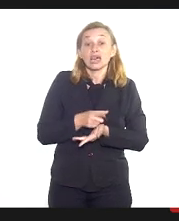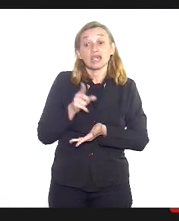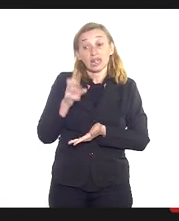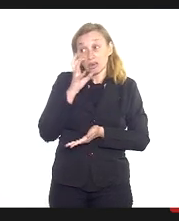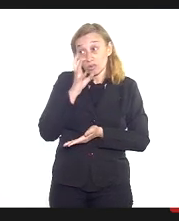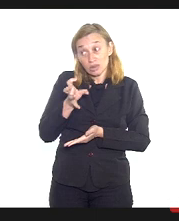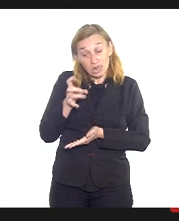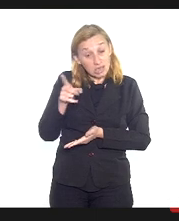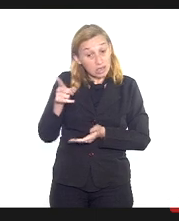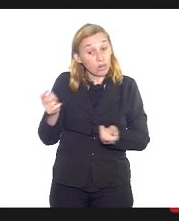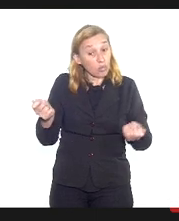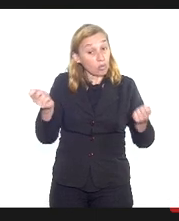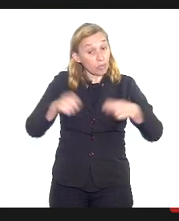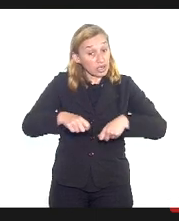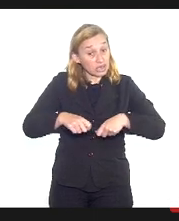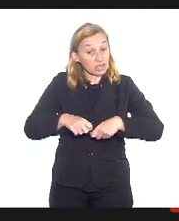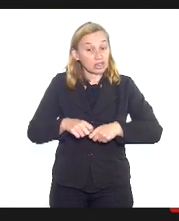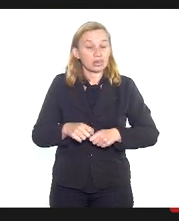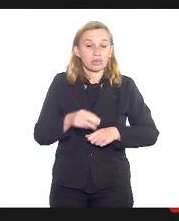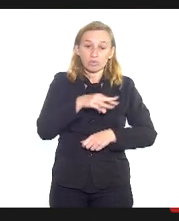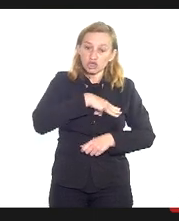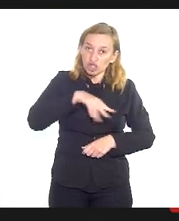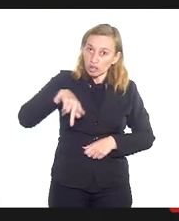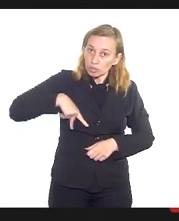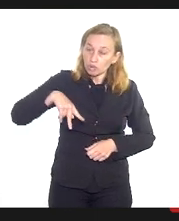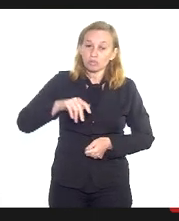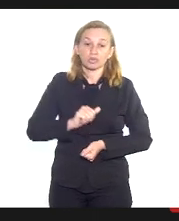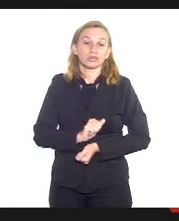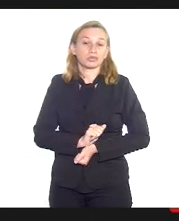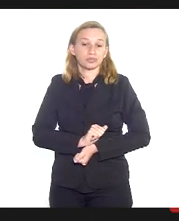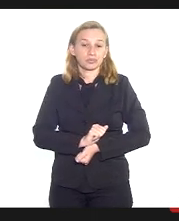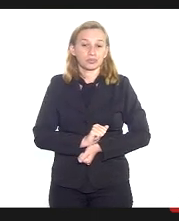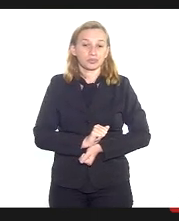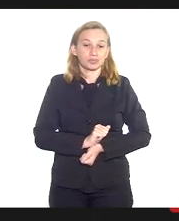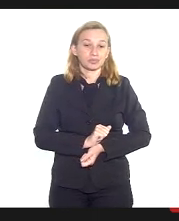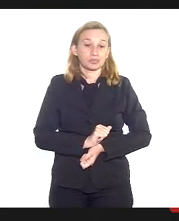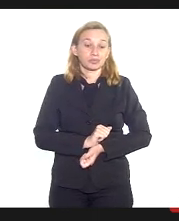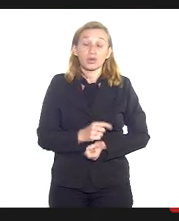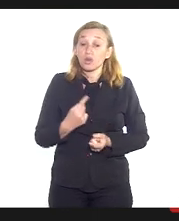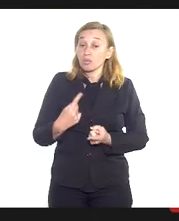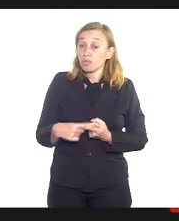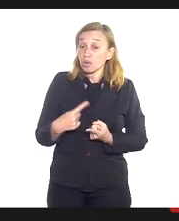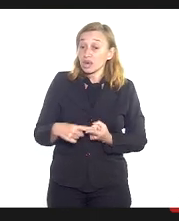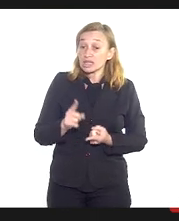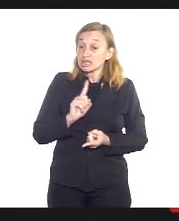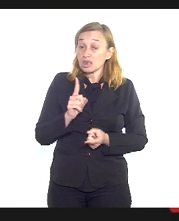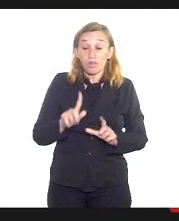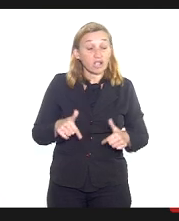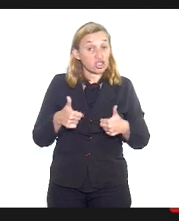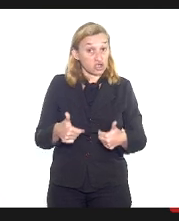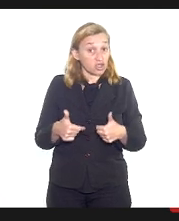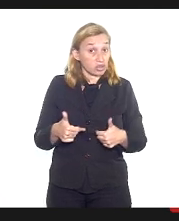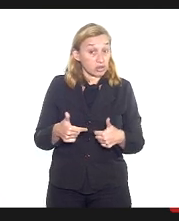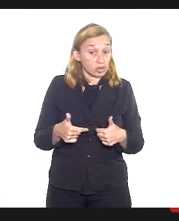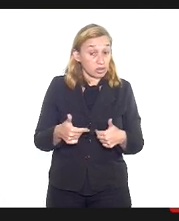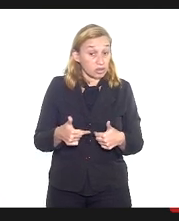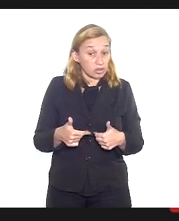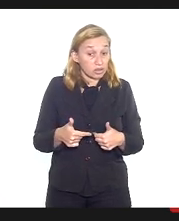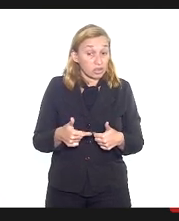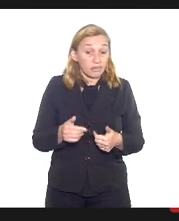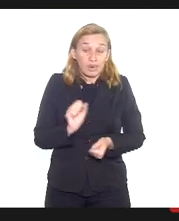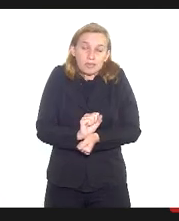denúncia competente ao Ministério Público. Porque, se não for assim, a gente